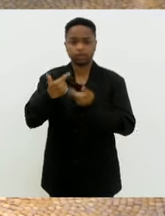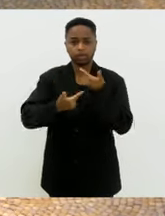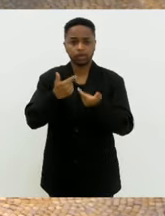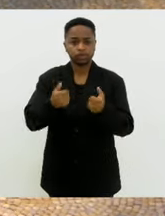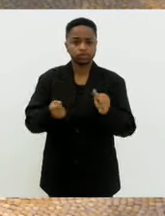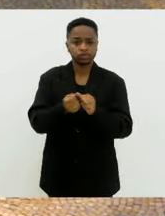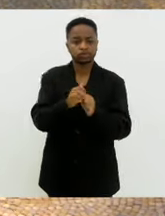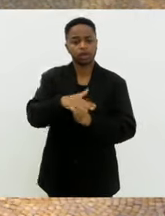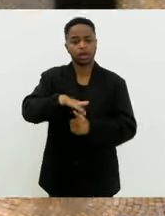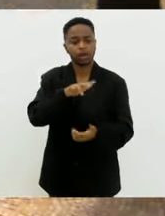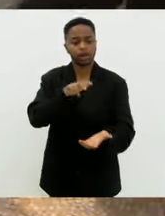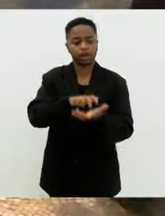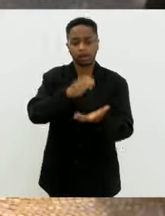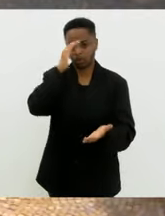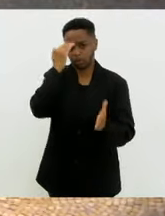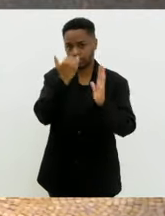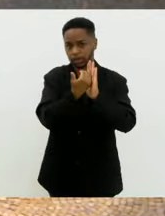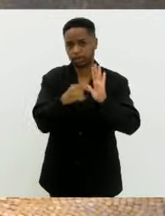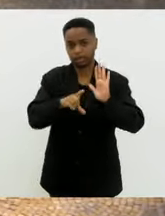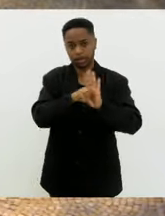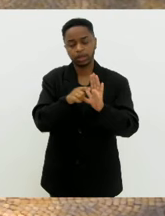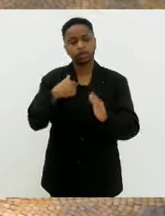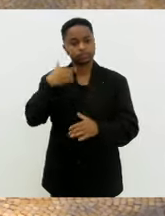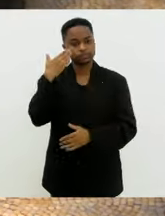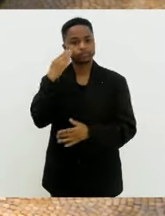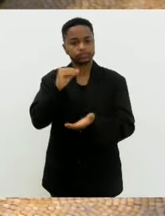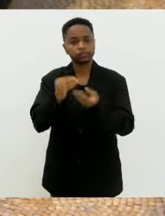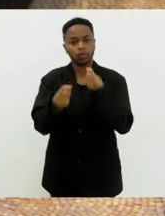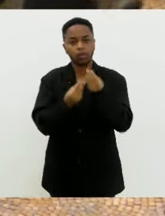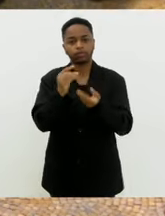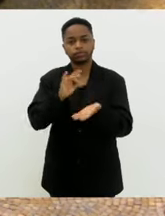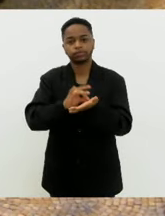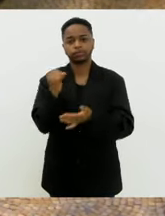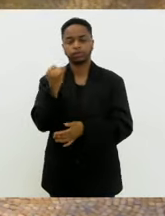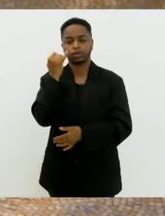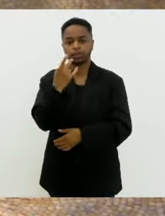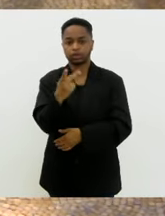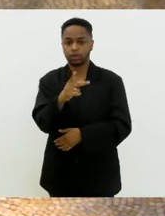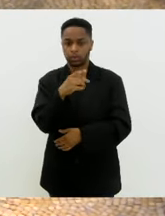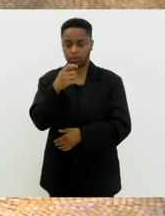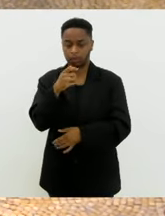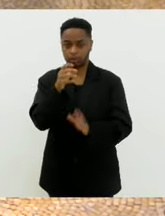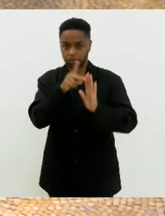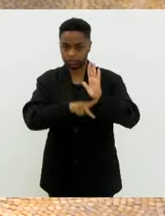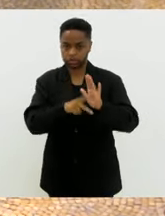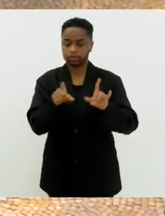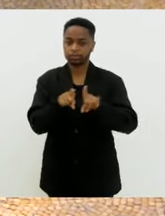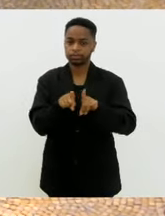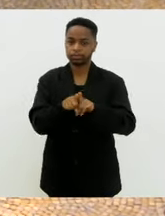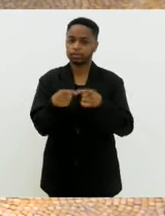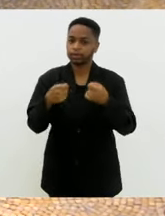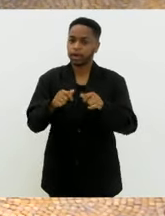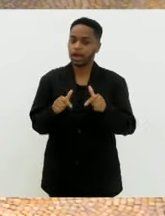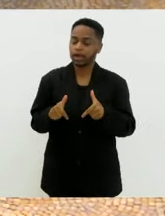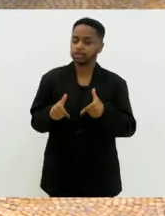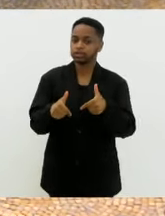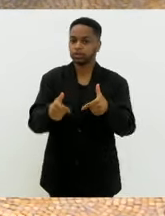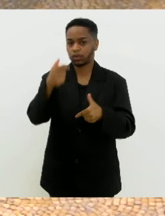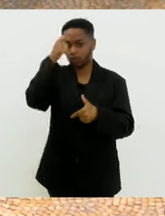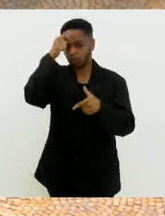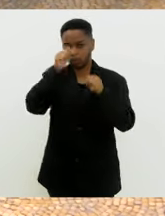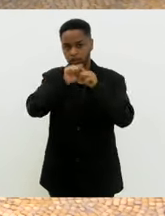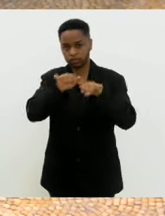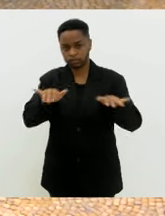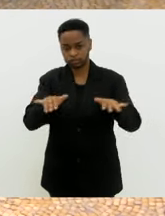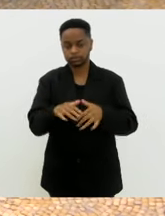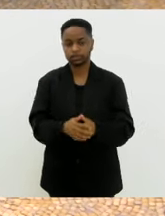é importante o que diz o vosso projeto. Ação de conscientização. E o que, que é isso? Eu acho que